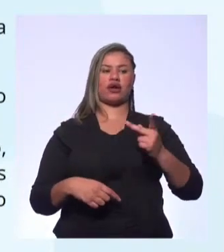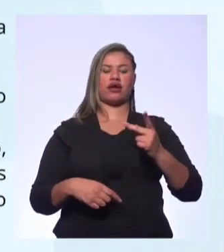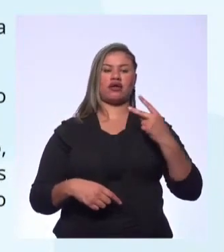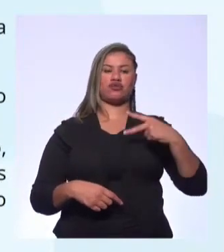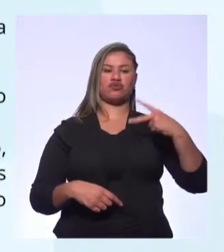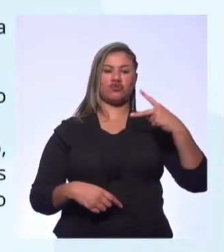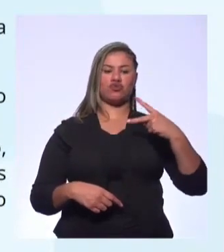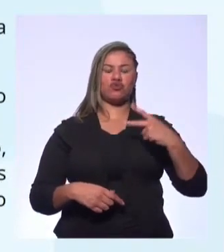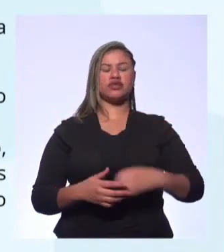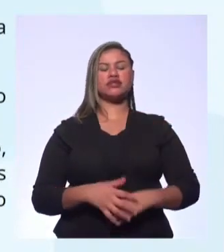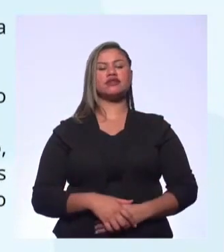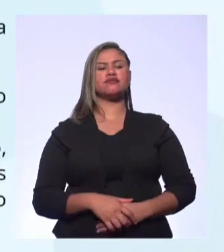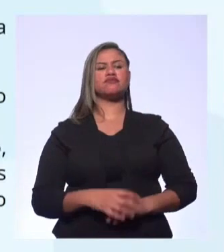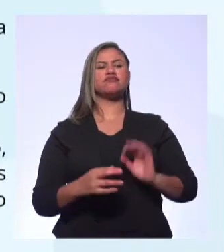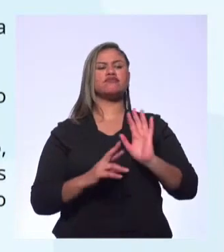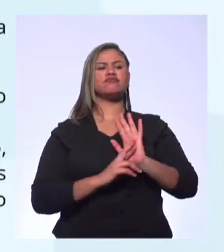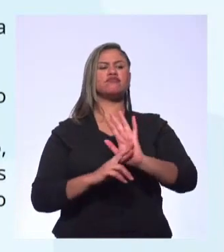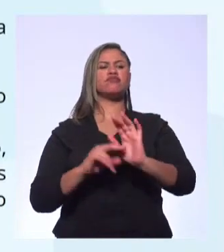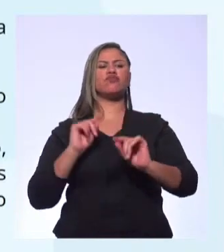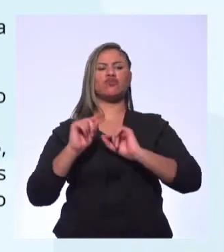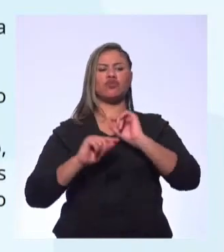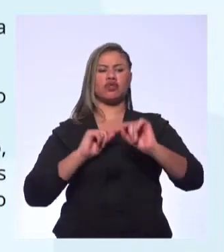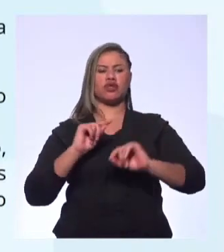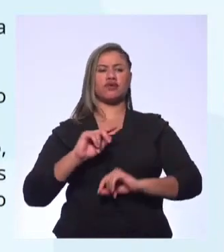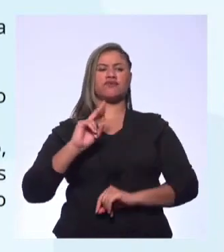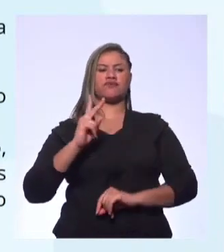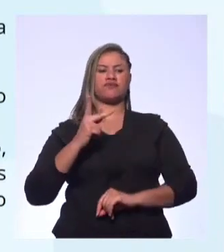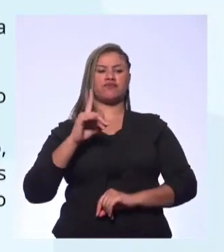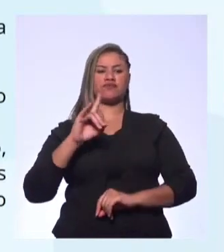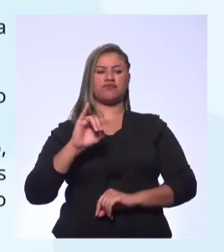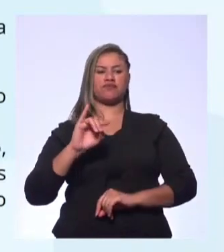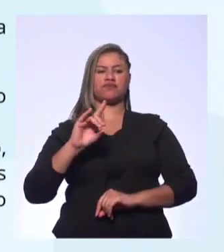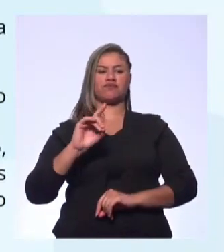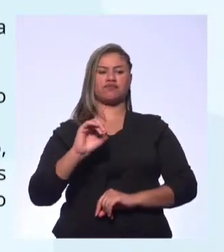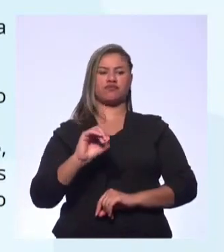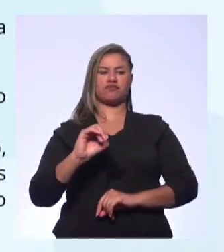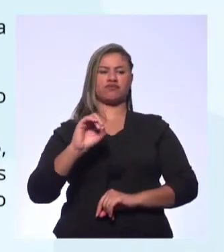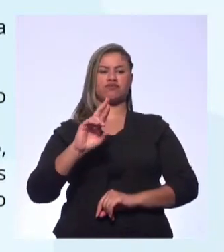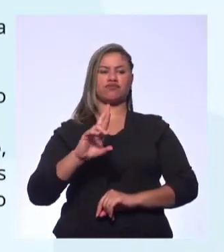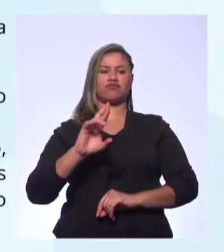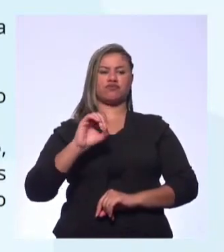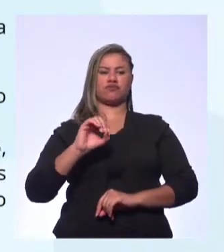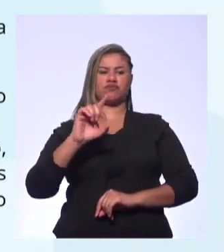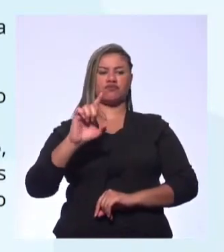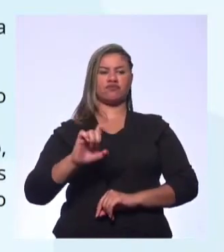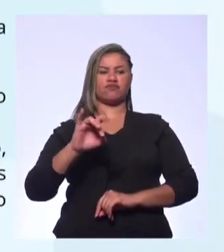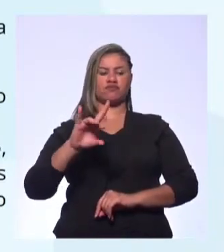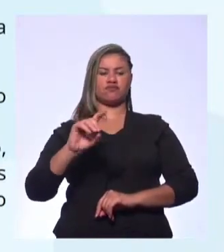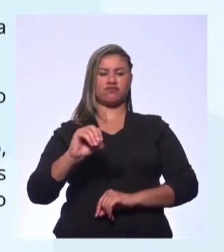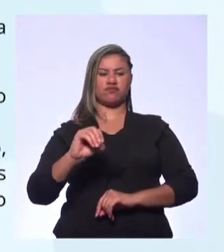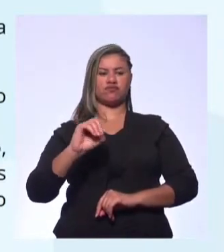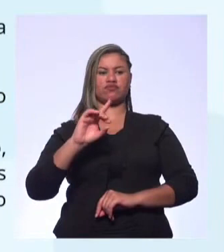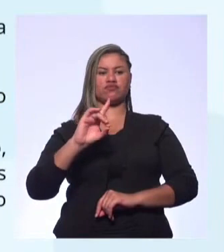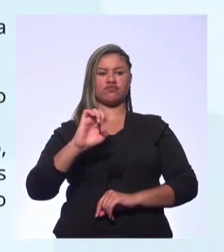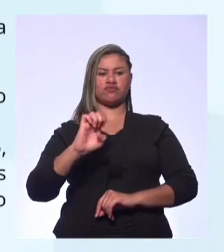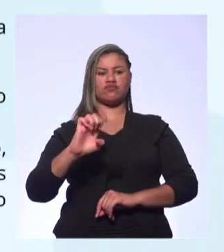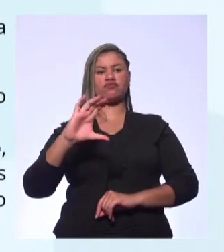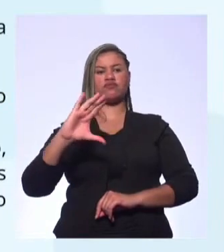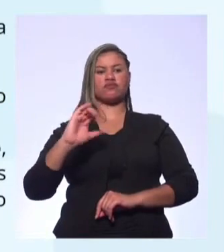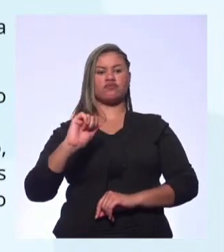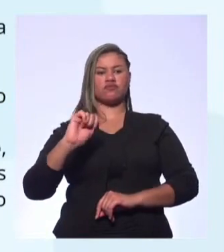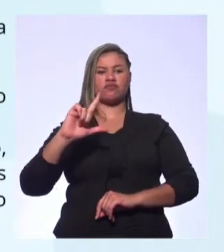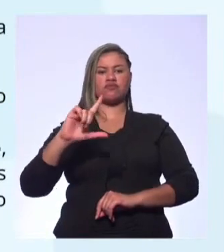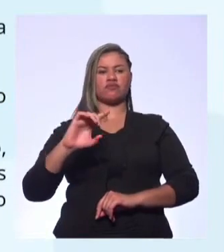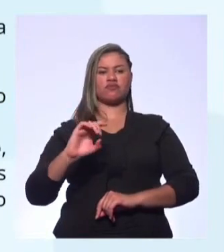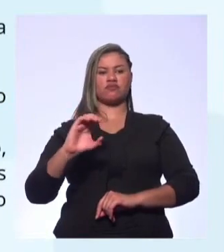O que significa essa representação aqui? Essa representação é uma substância que tem o nome de hidróxido de cálcio,